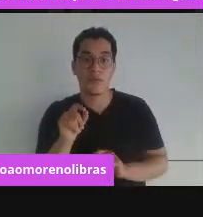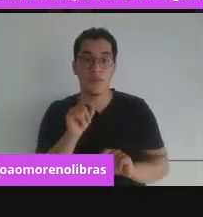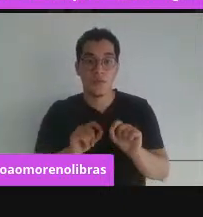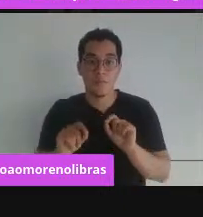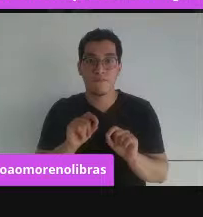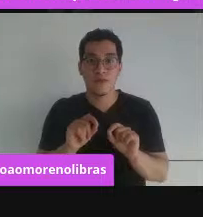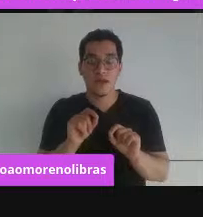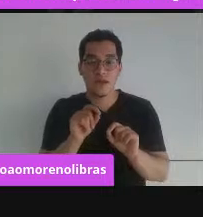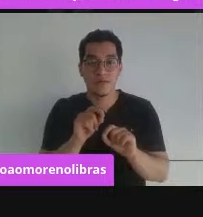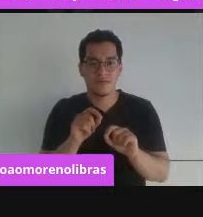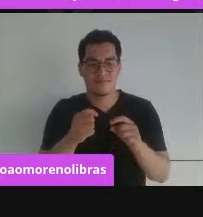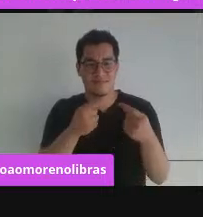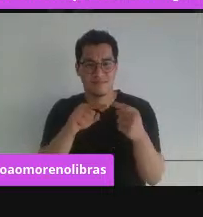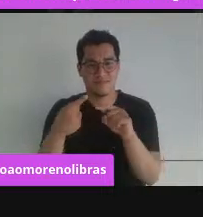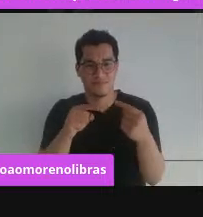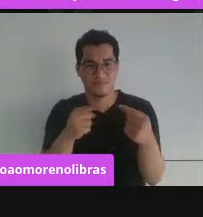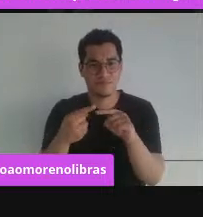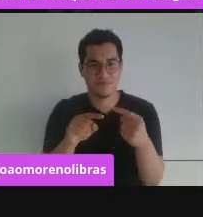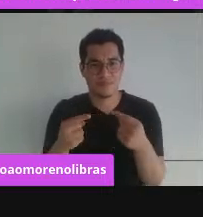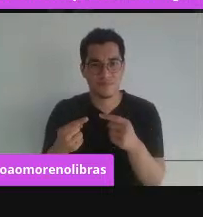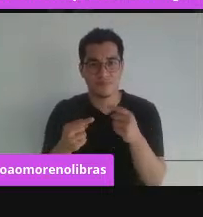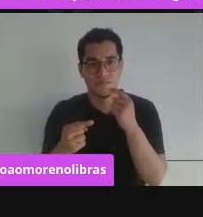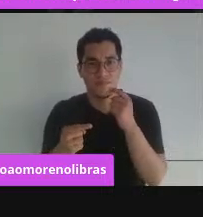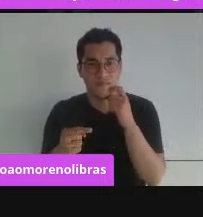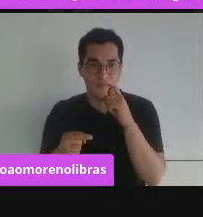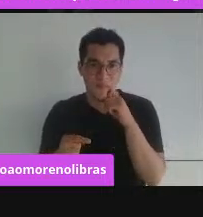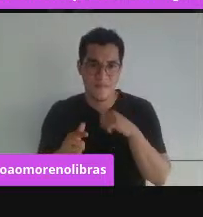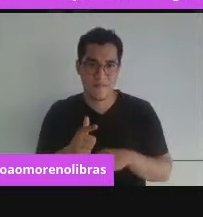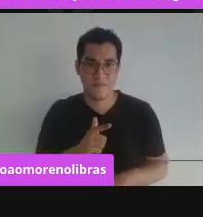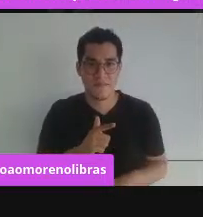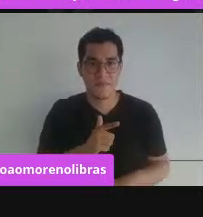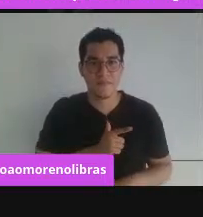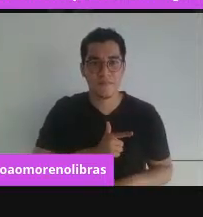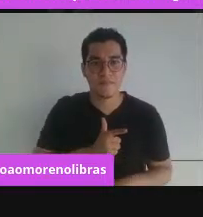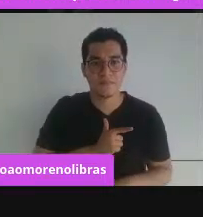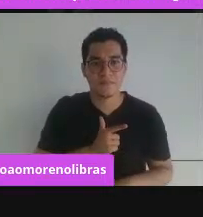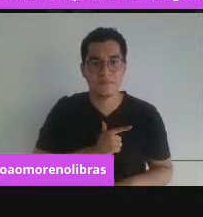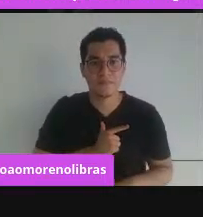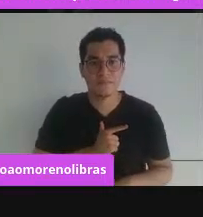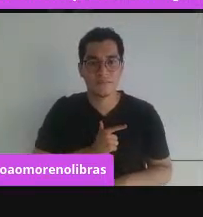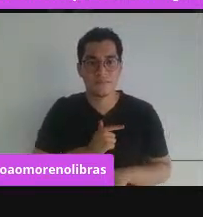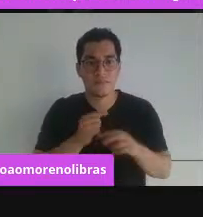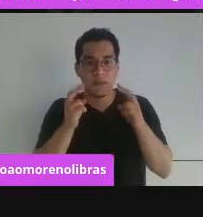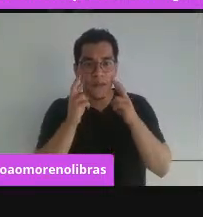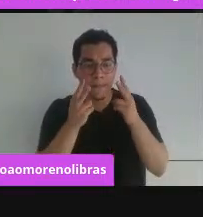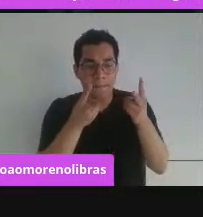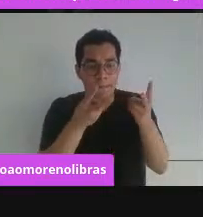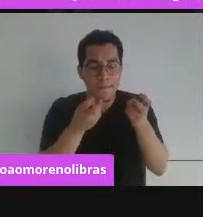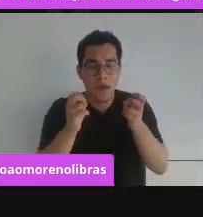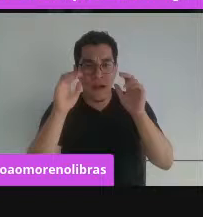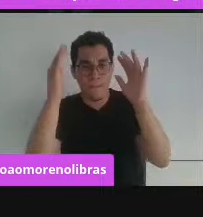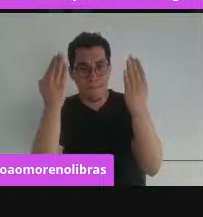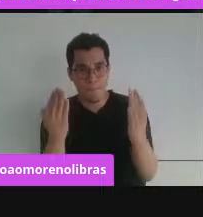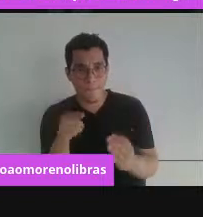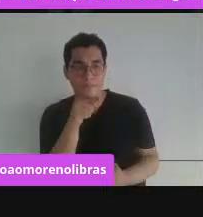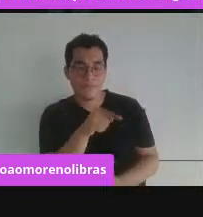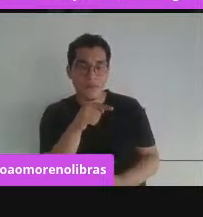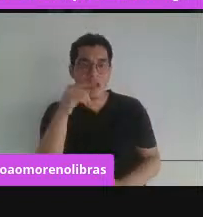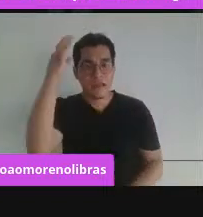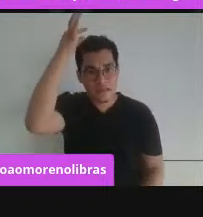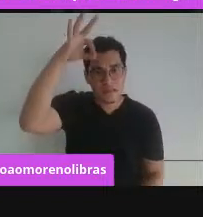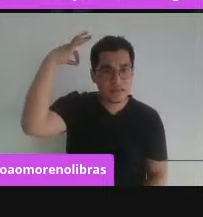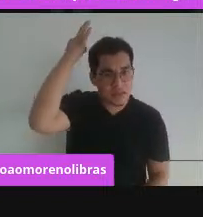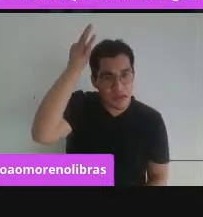santas, usado de forma irônica para qualificar as detentas como santas. Essa noção